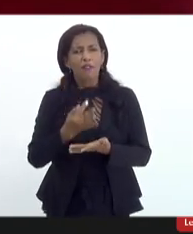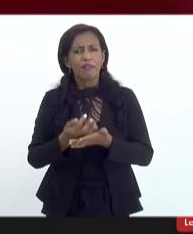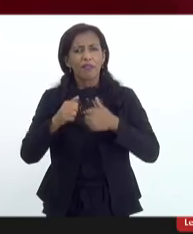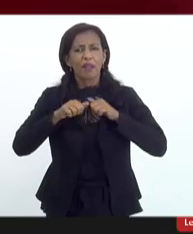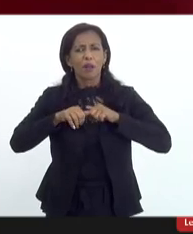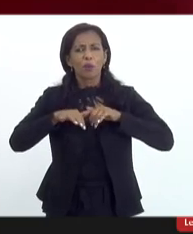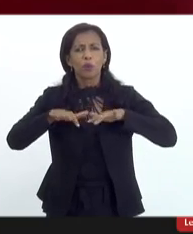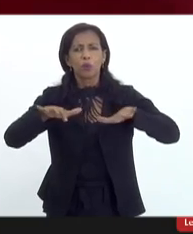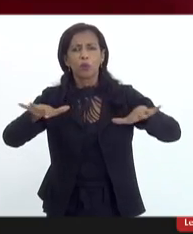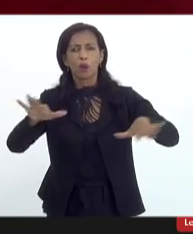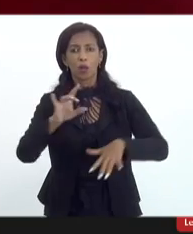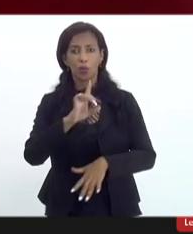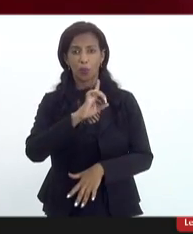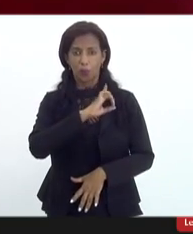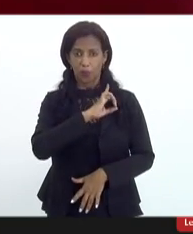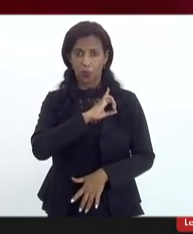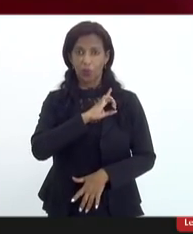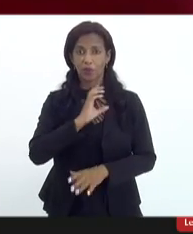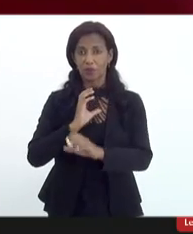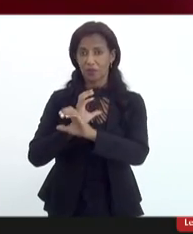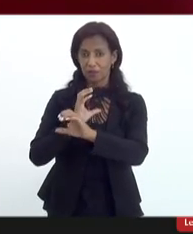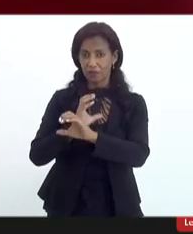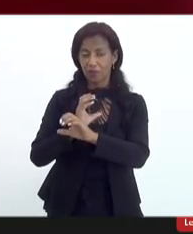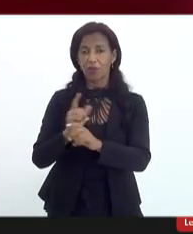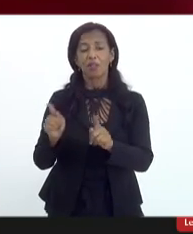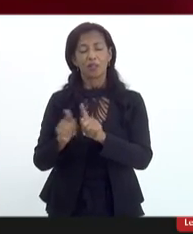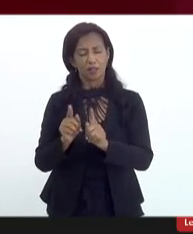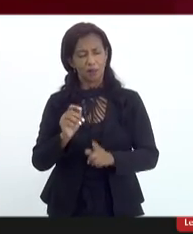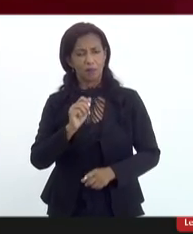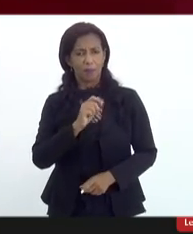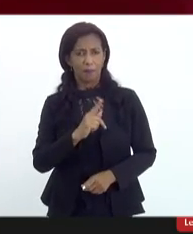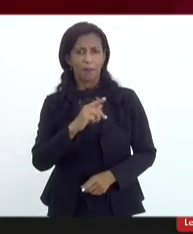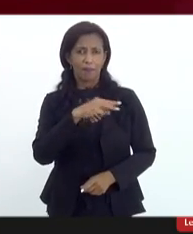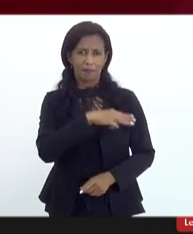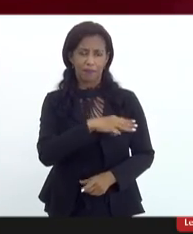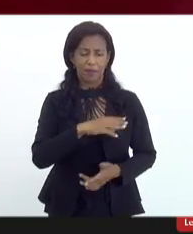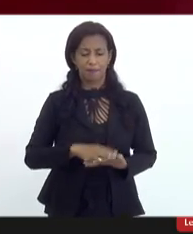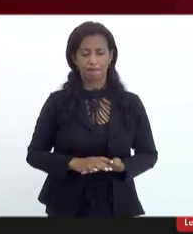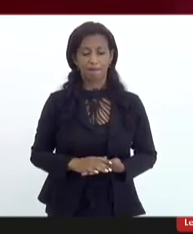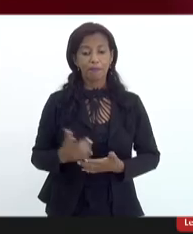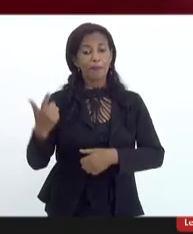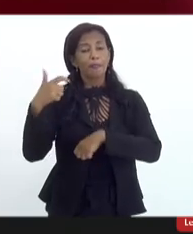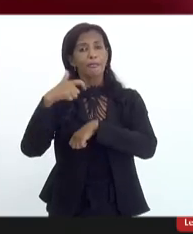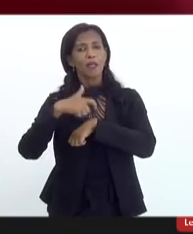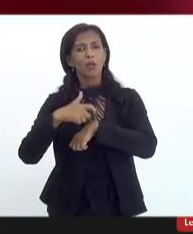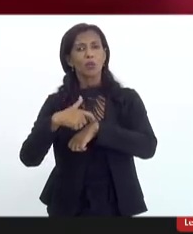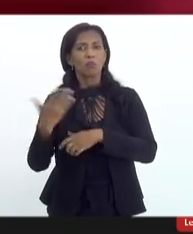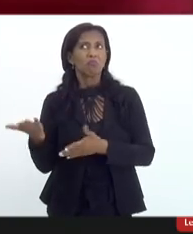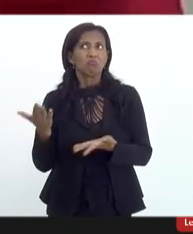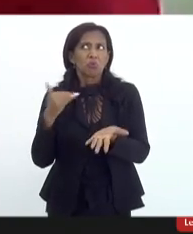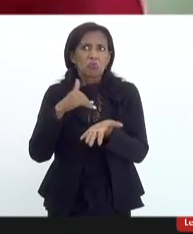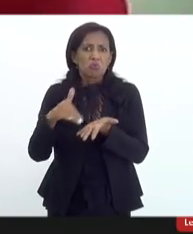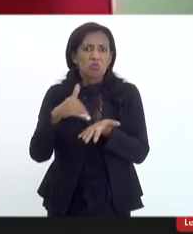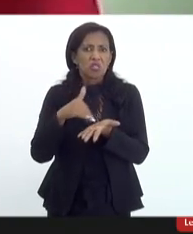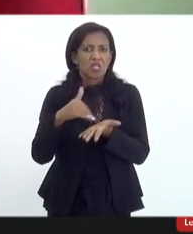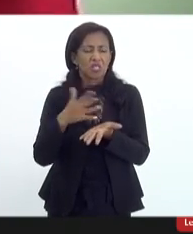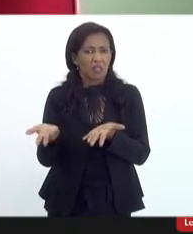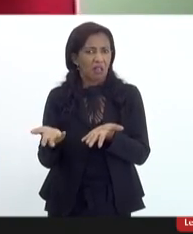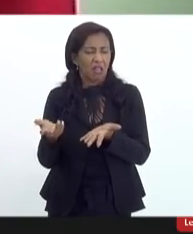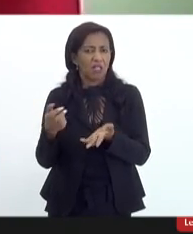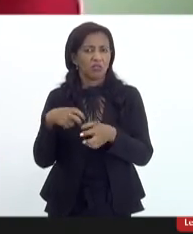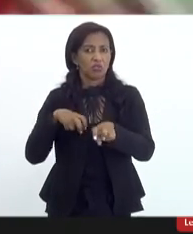nos policiais civis e, acredito, que também nos policiais militares. E, num determinado momento, um secretário de trânsito,